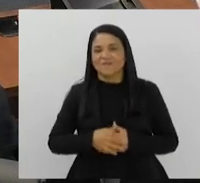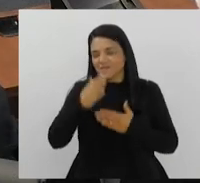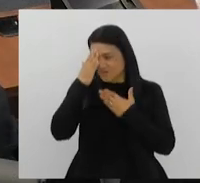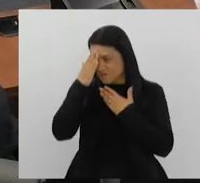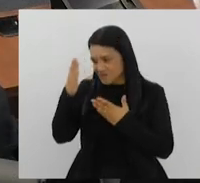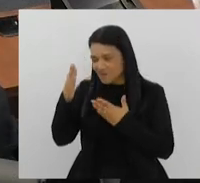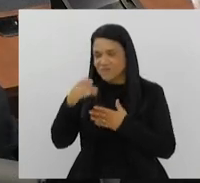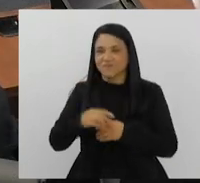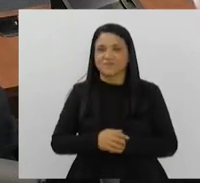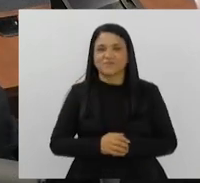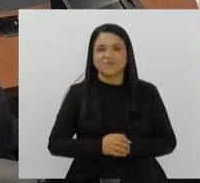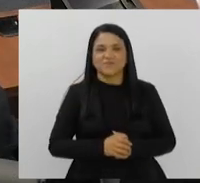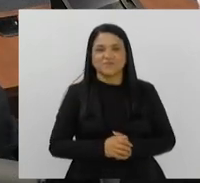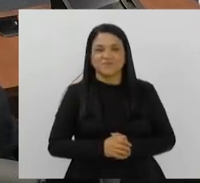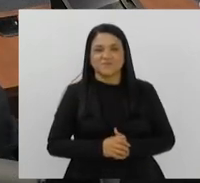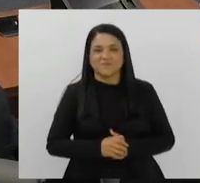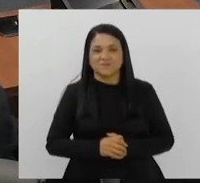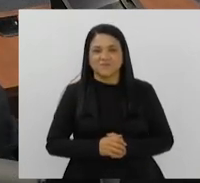campeão.